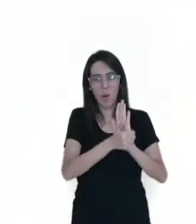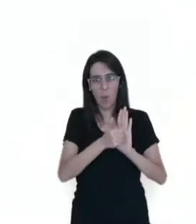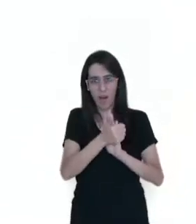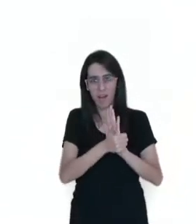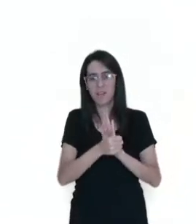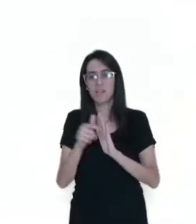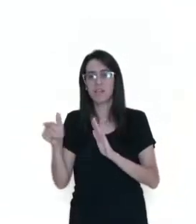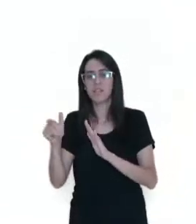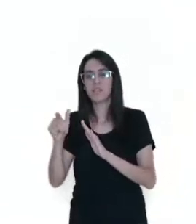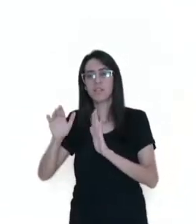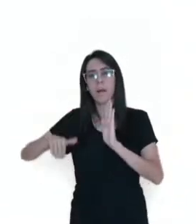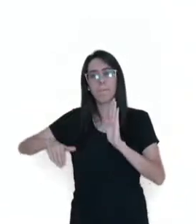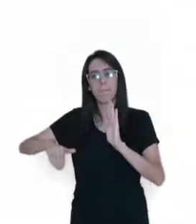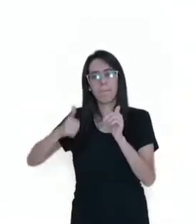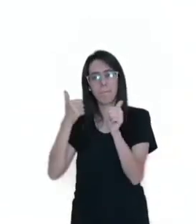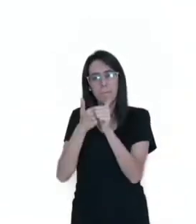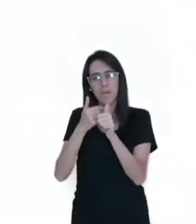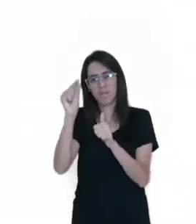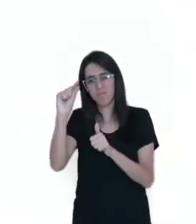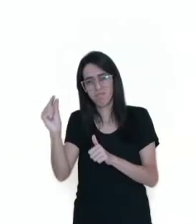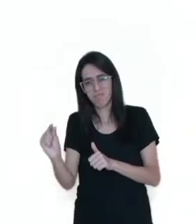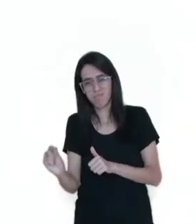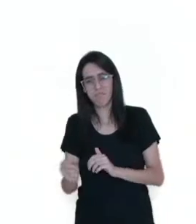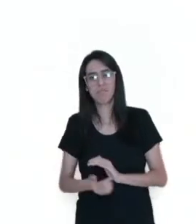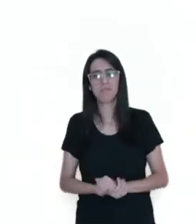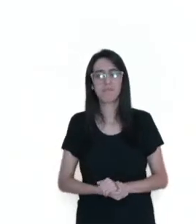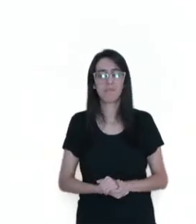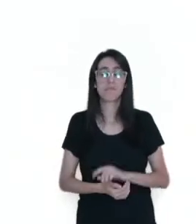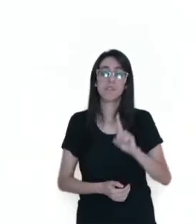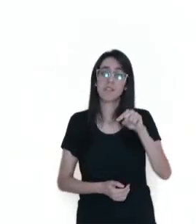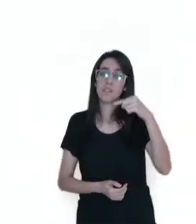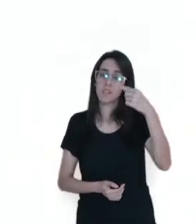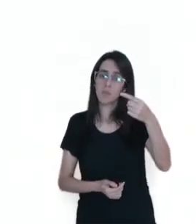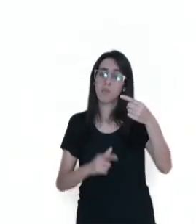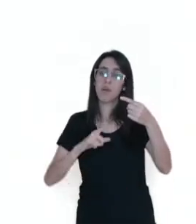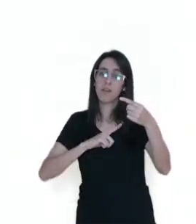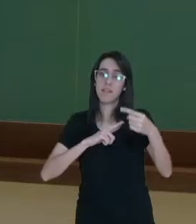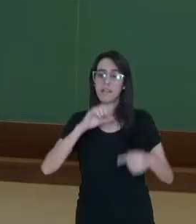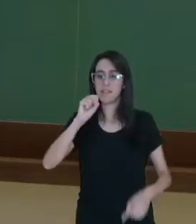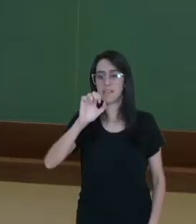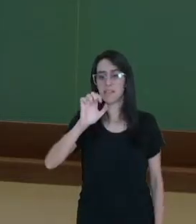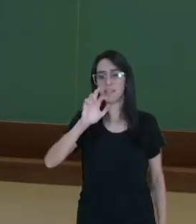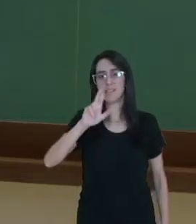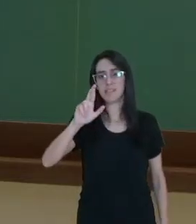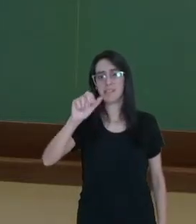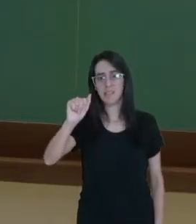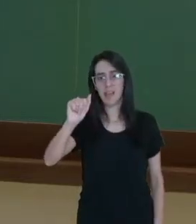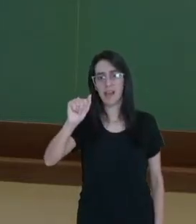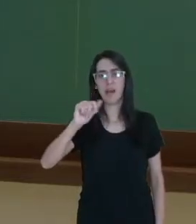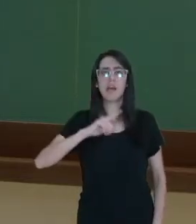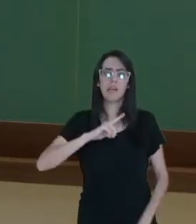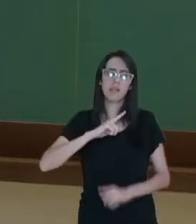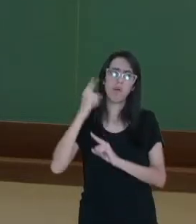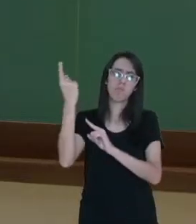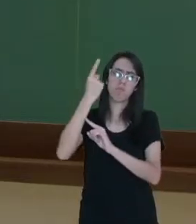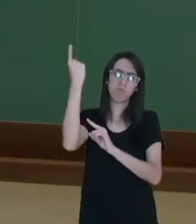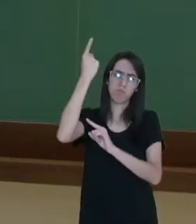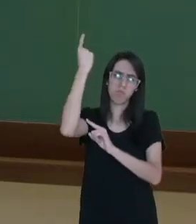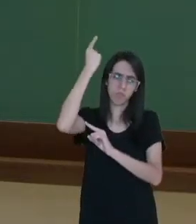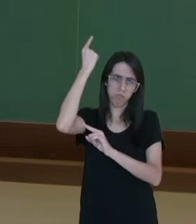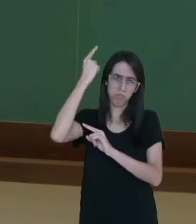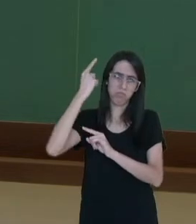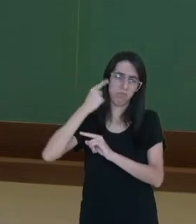bem próximo ao nível do mar, aonde já na sequência vamos encontrar a Serra do Mar com as maiores altitudes do estado do